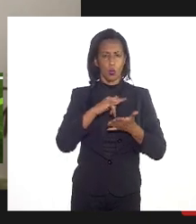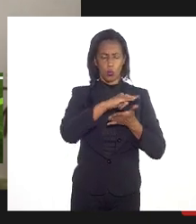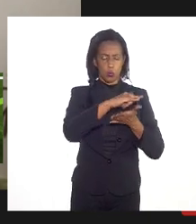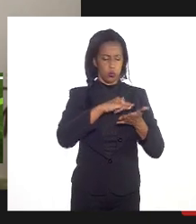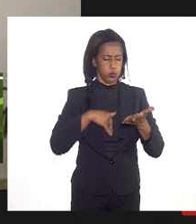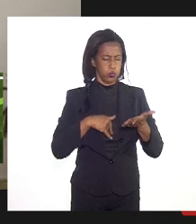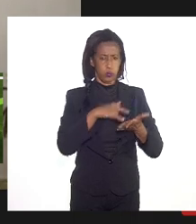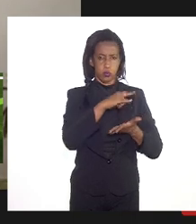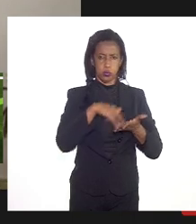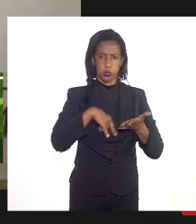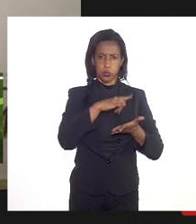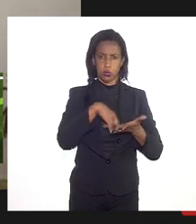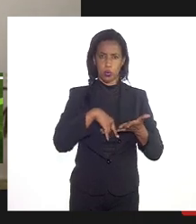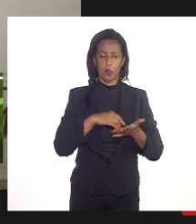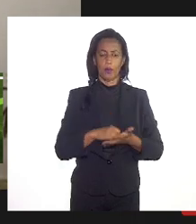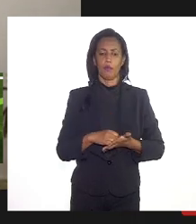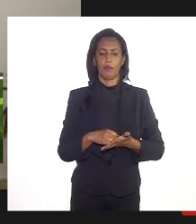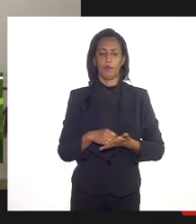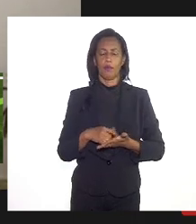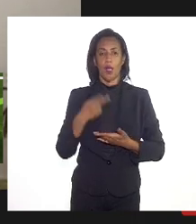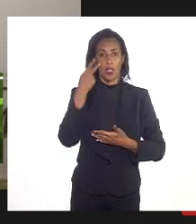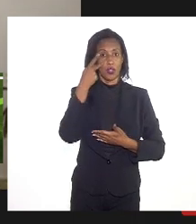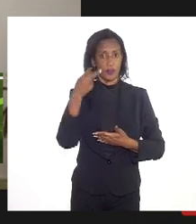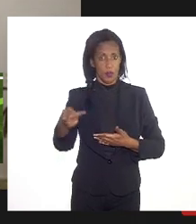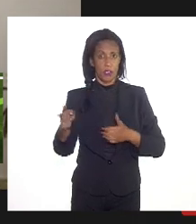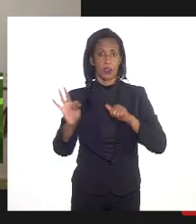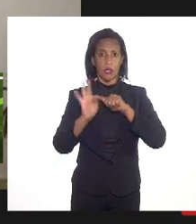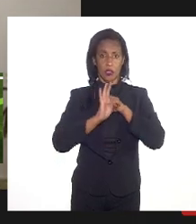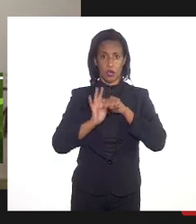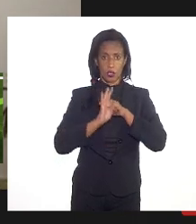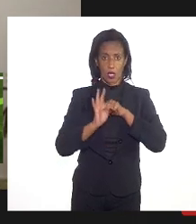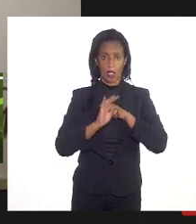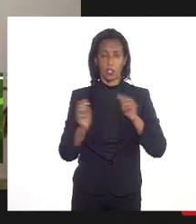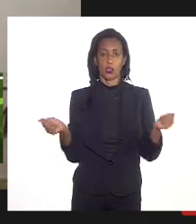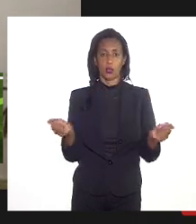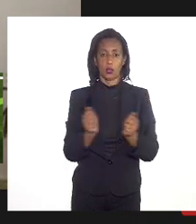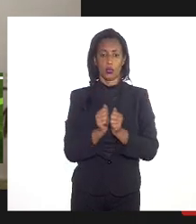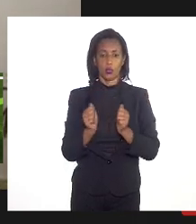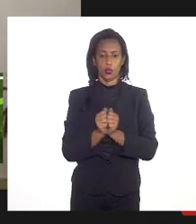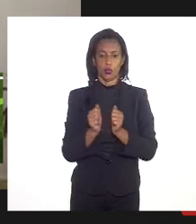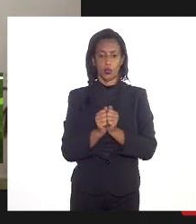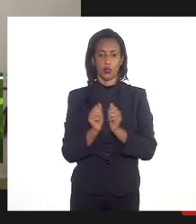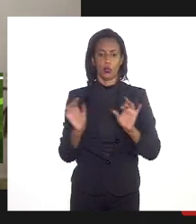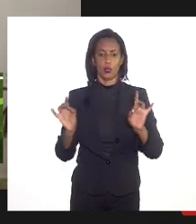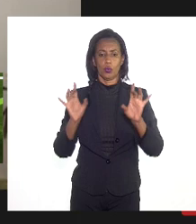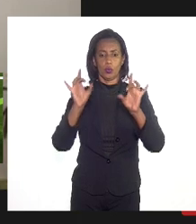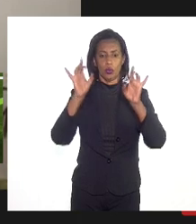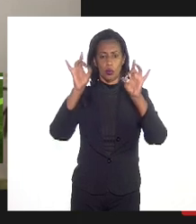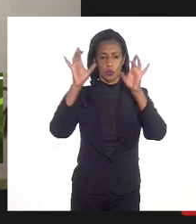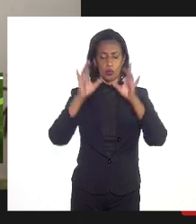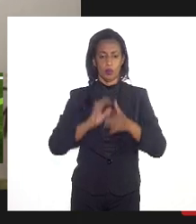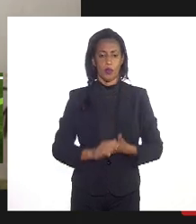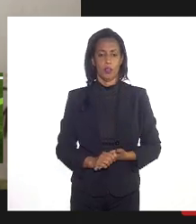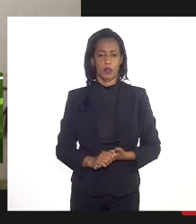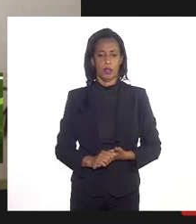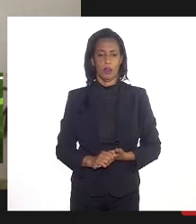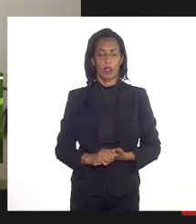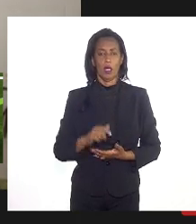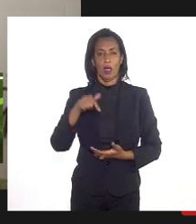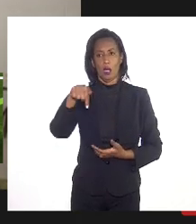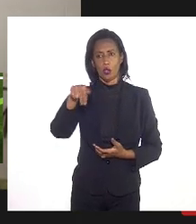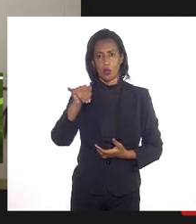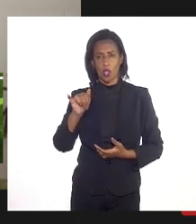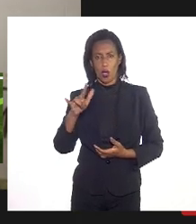aqui também as visitas técnicas junto, né, em especial visita técnica aos